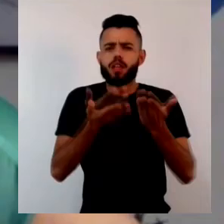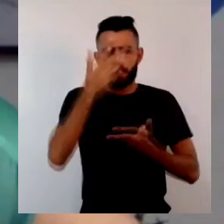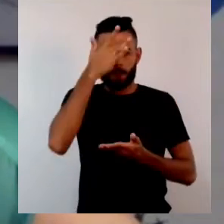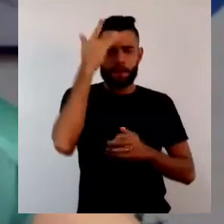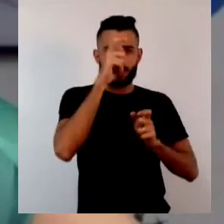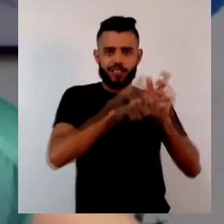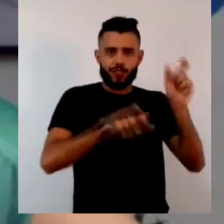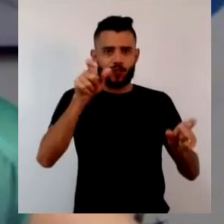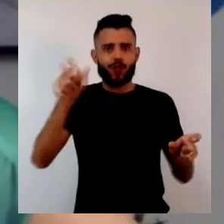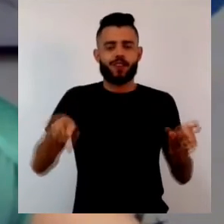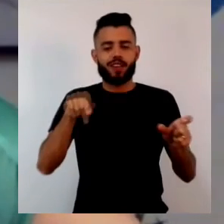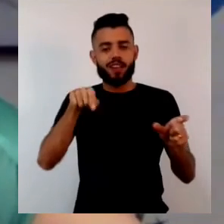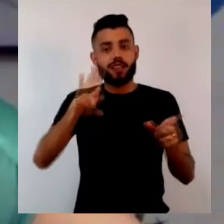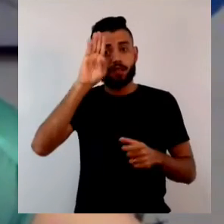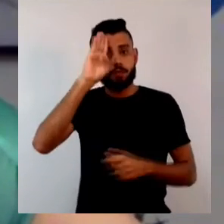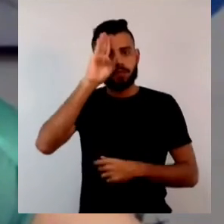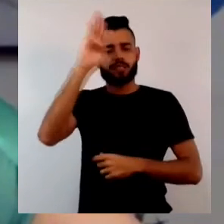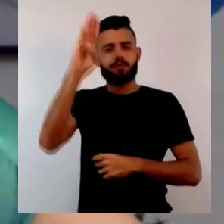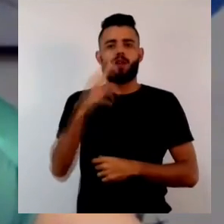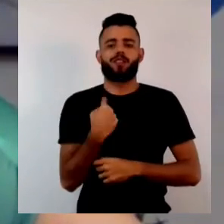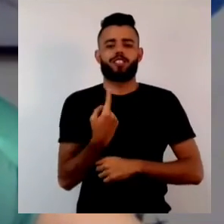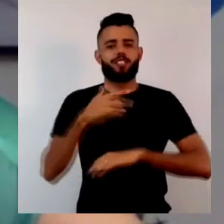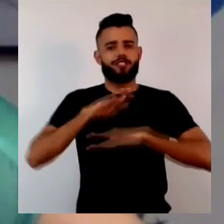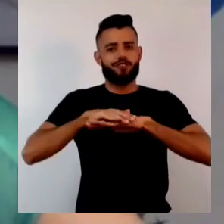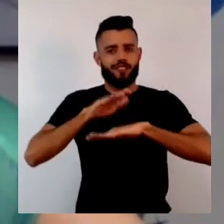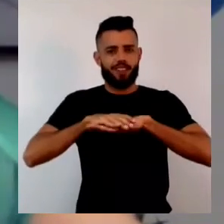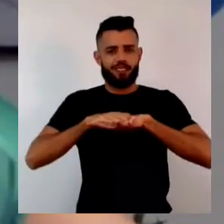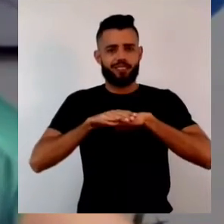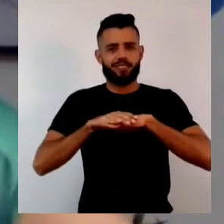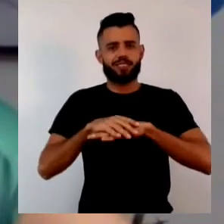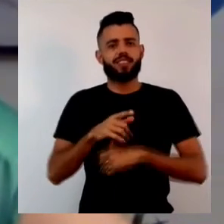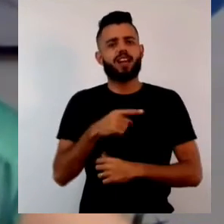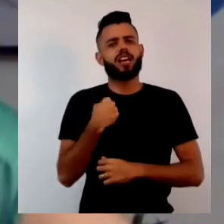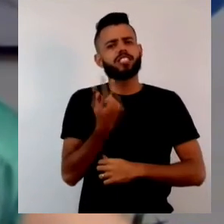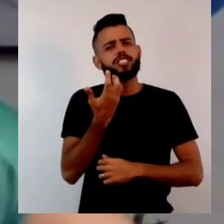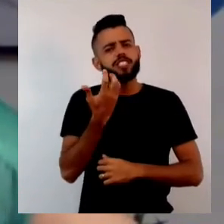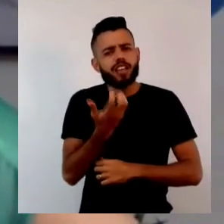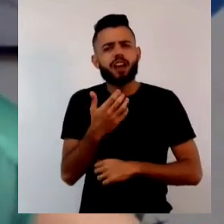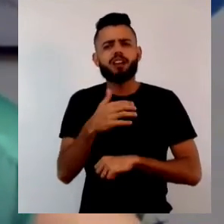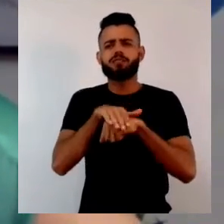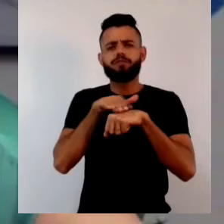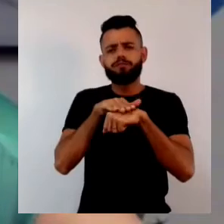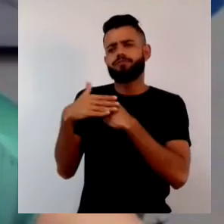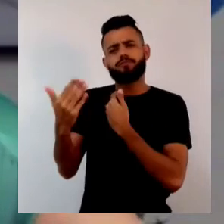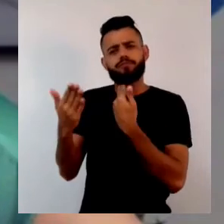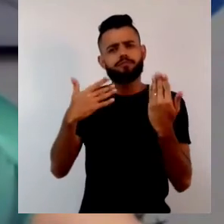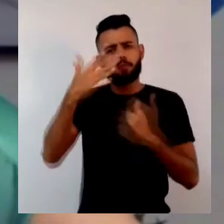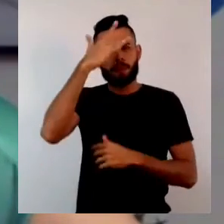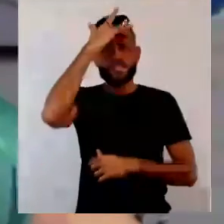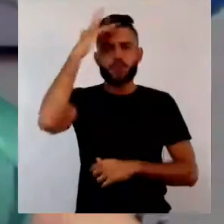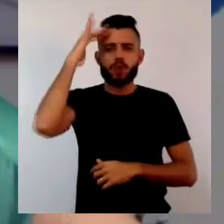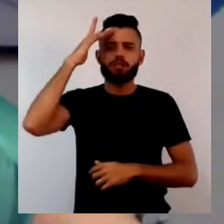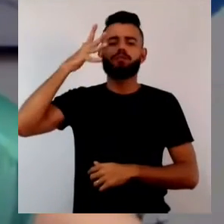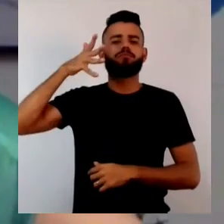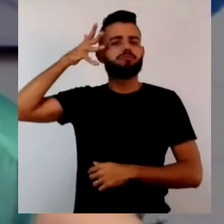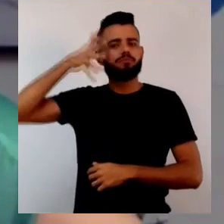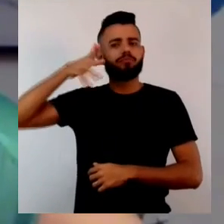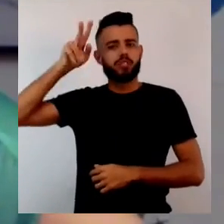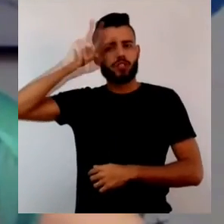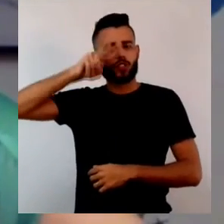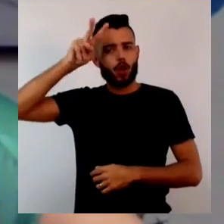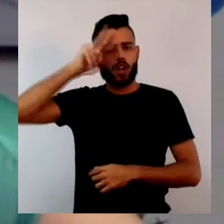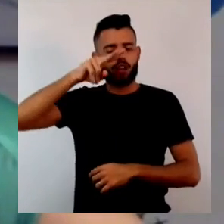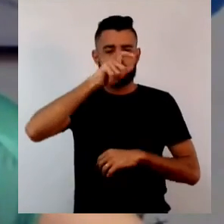que a gente faz no fim do dia, a gente quer falar com pessoas, a gente quer contar histórias sobre as quais as pessoas se